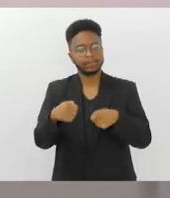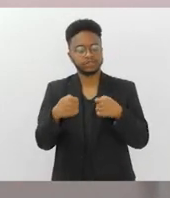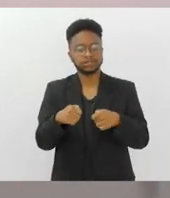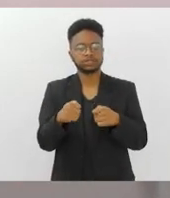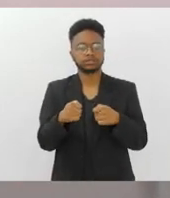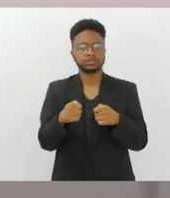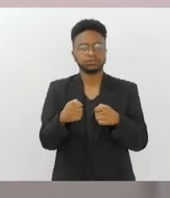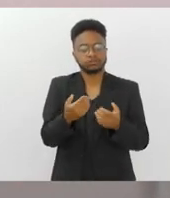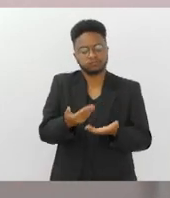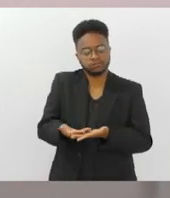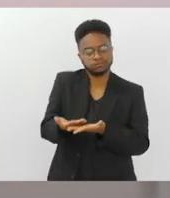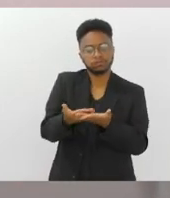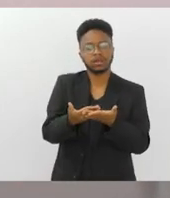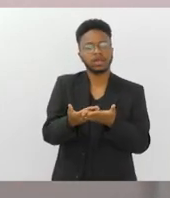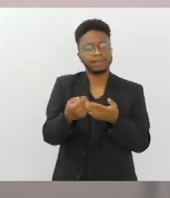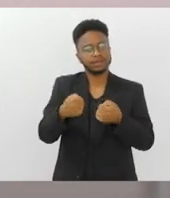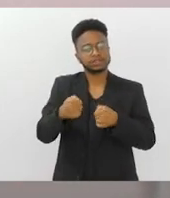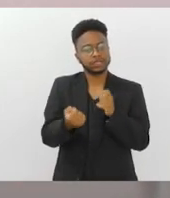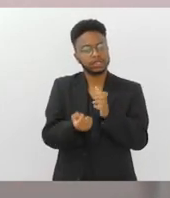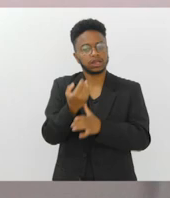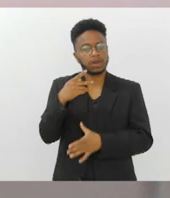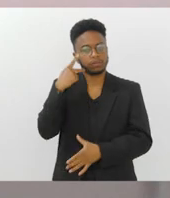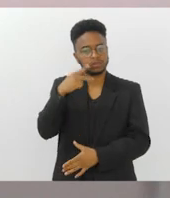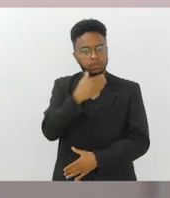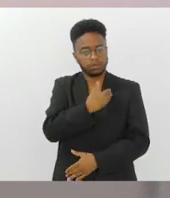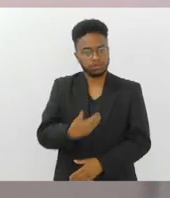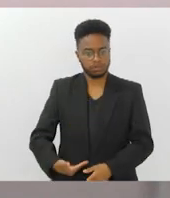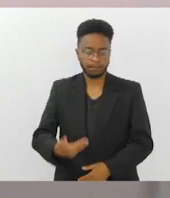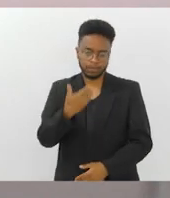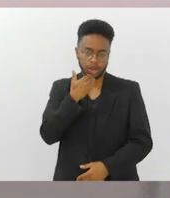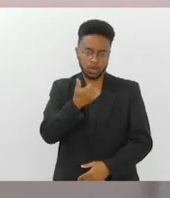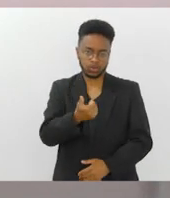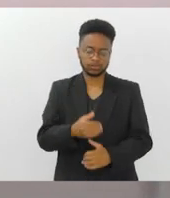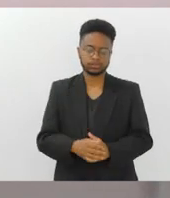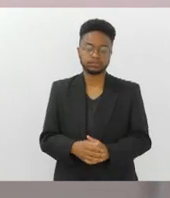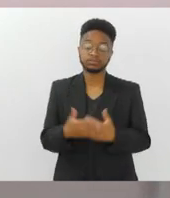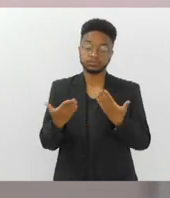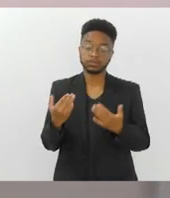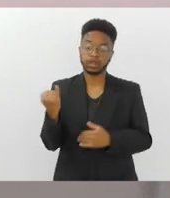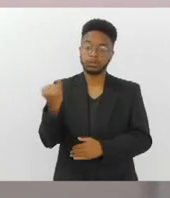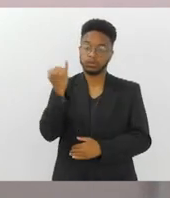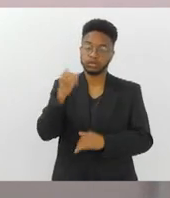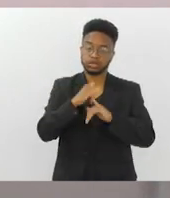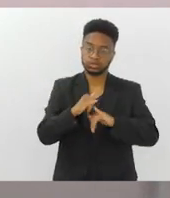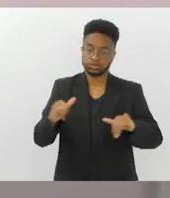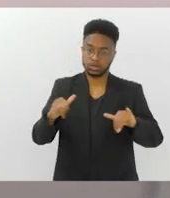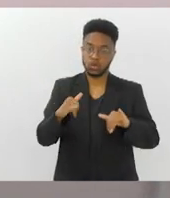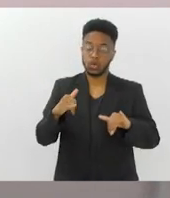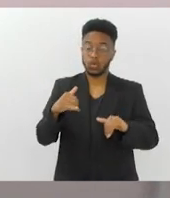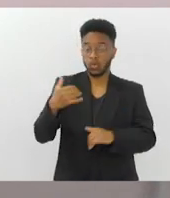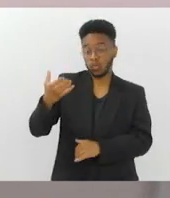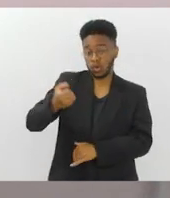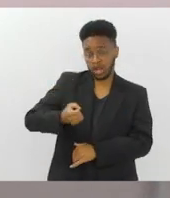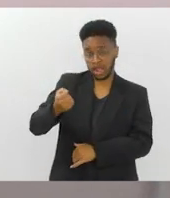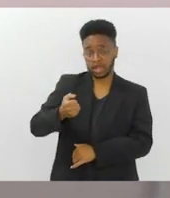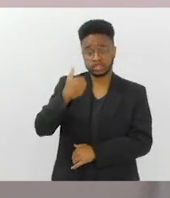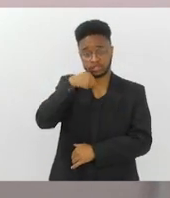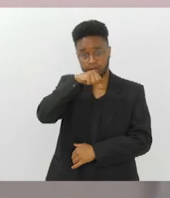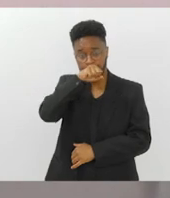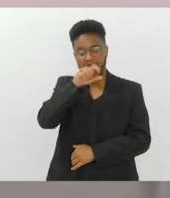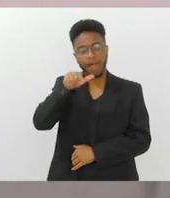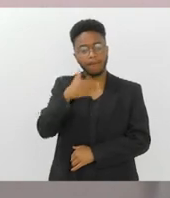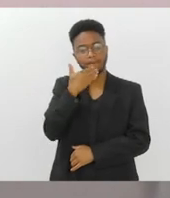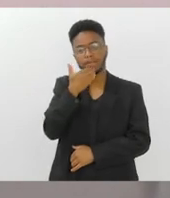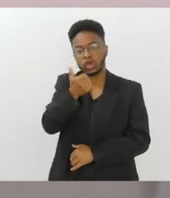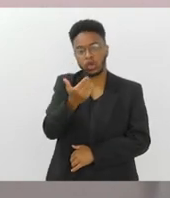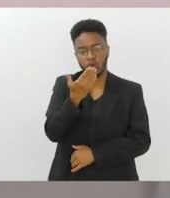ocupar com políticas públicas mais concretas. Importante dizer que o leite materno é considerado o melhor alimento para o bebê